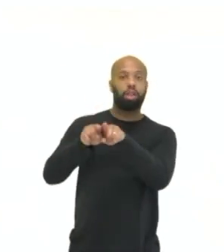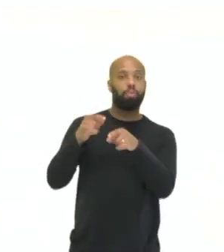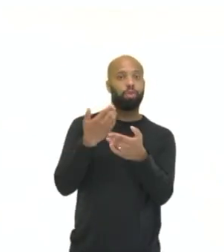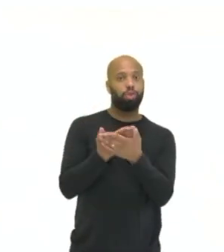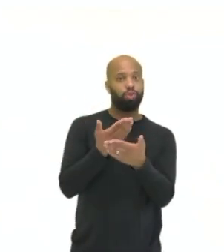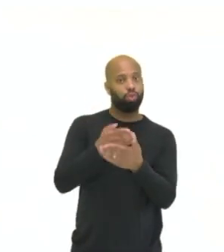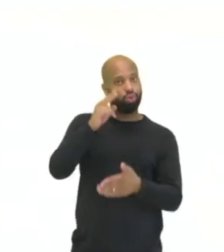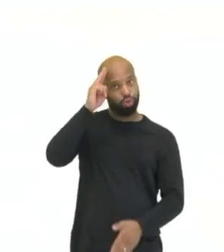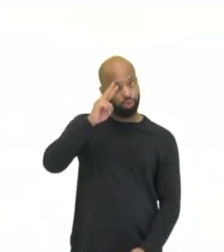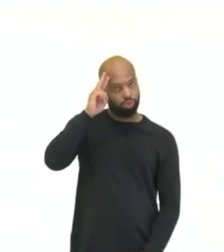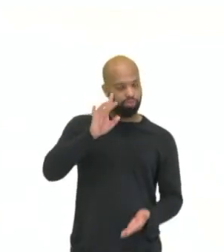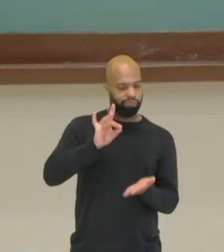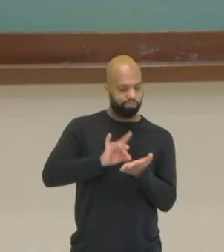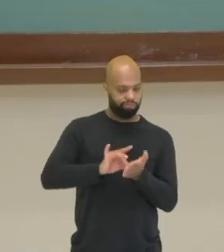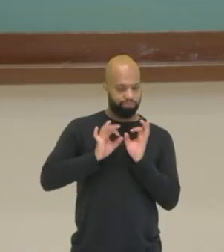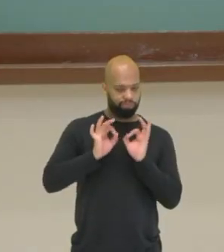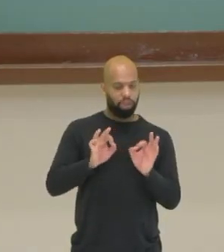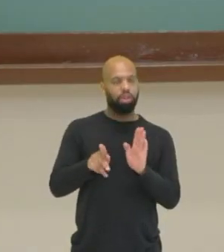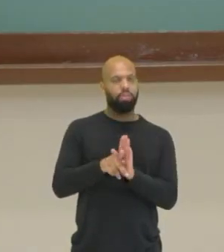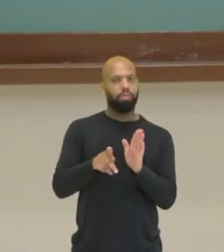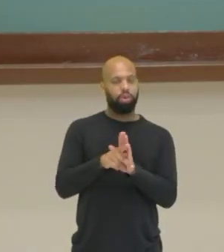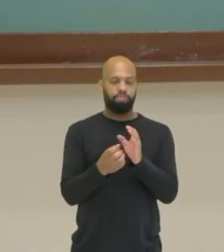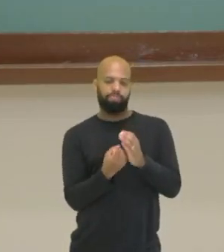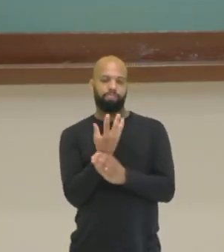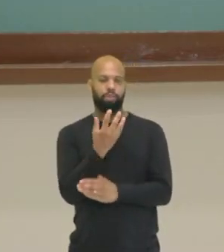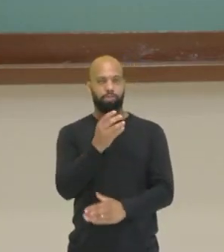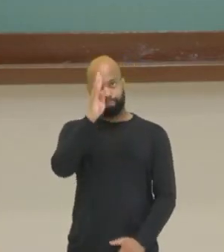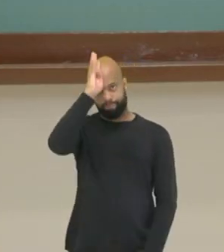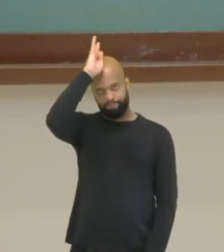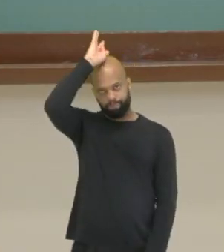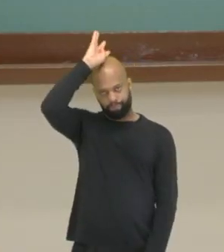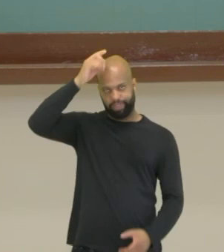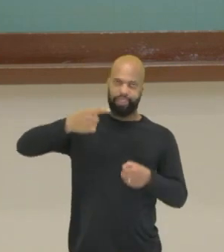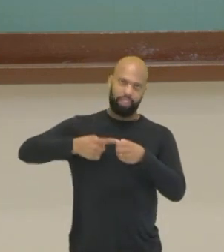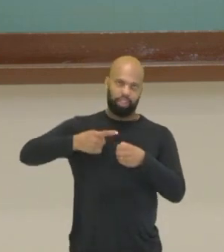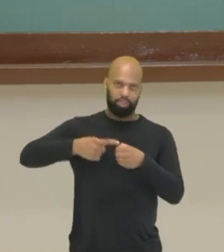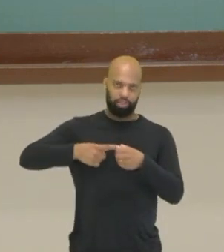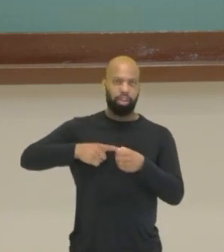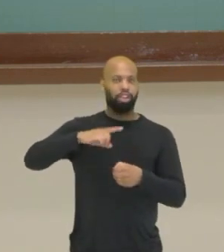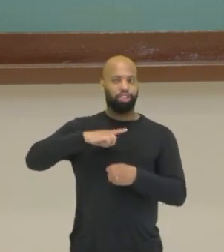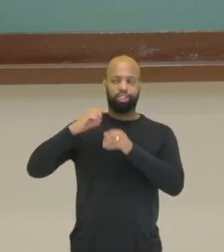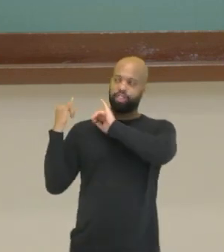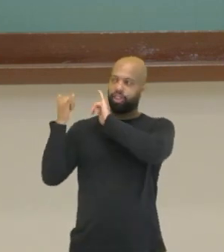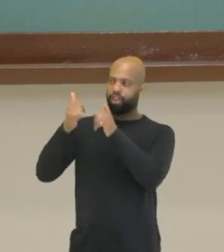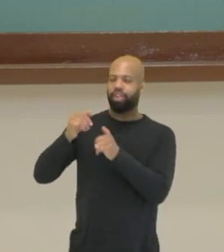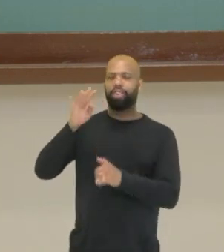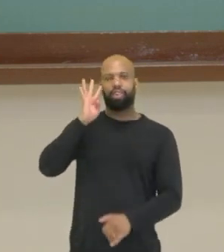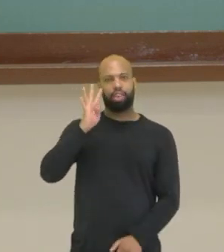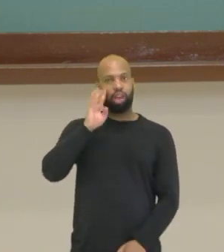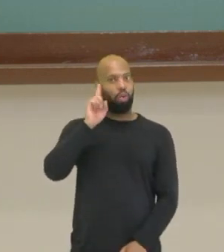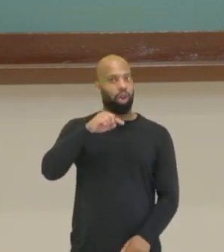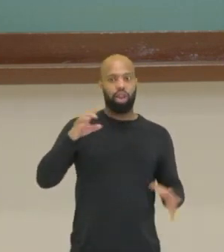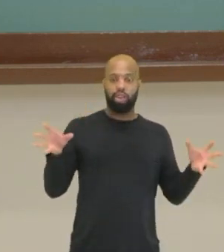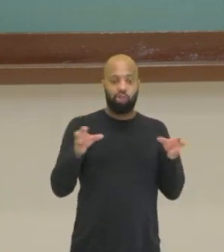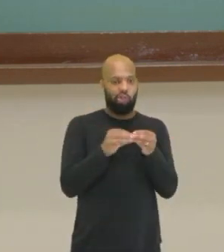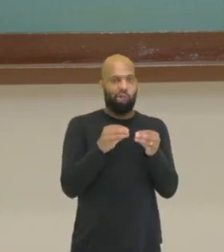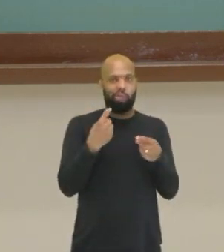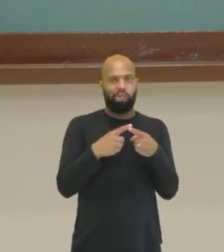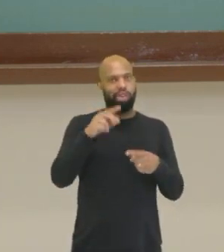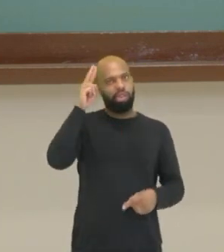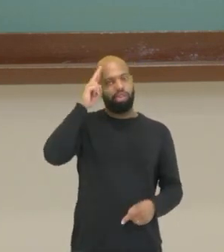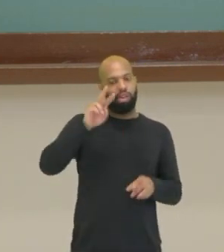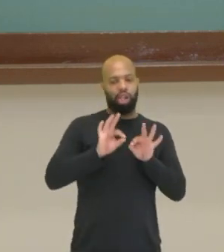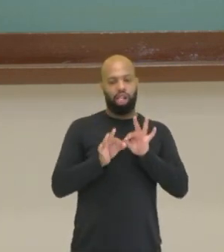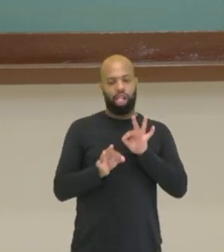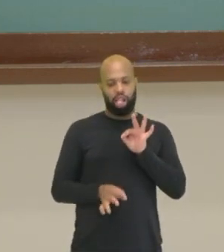a origem da civilização romana. Nós vimos duas versões. A lendária foi legal, gostei. Bem resumido, galera. A história é bem maior. É